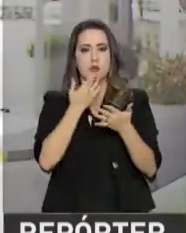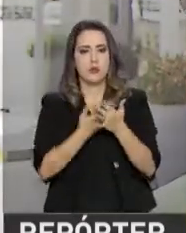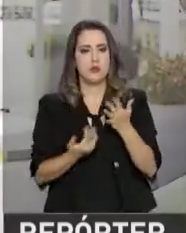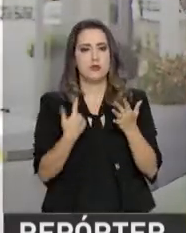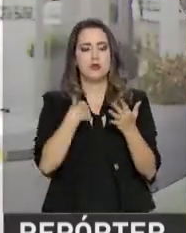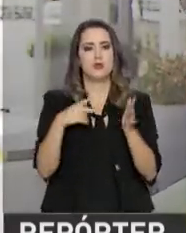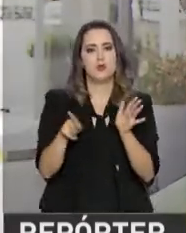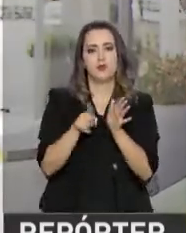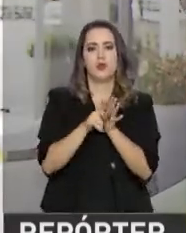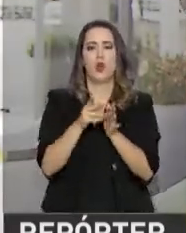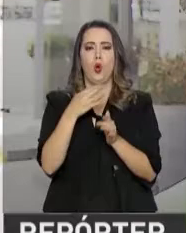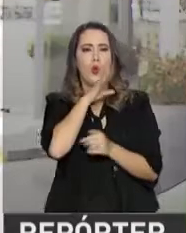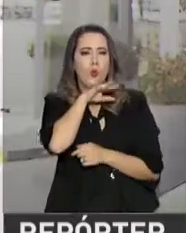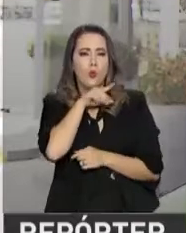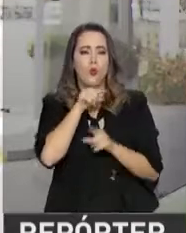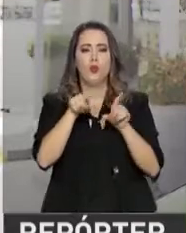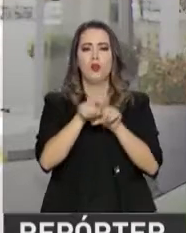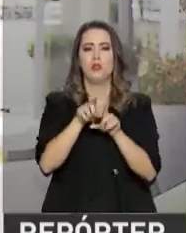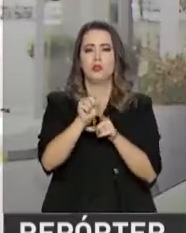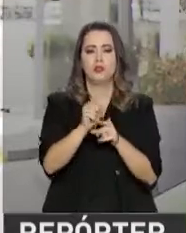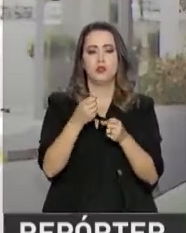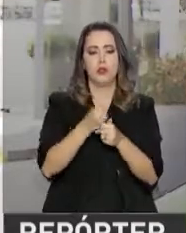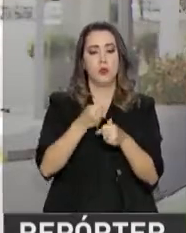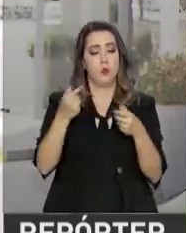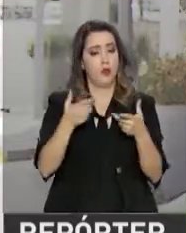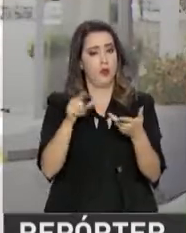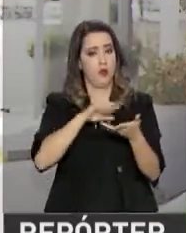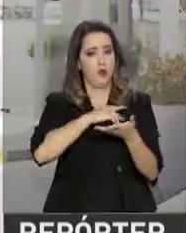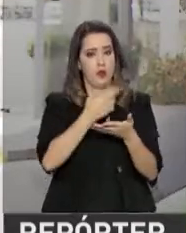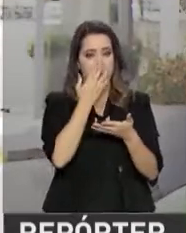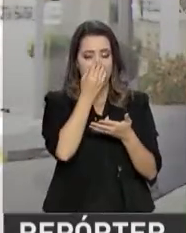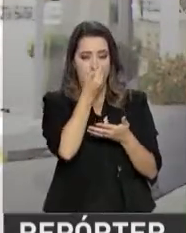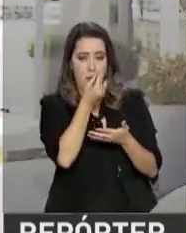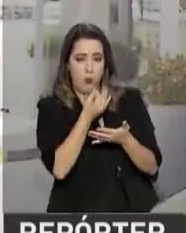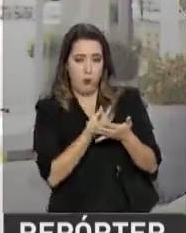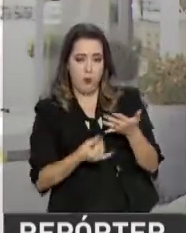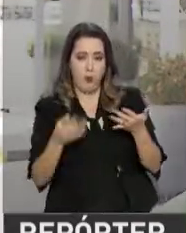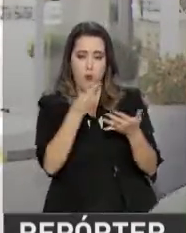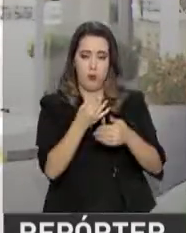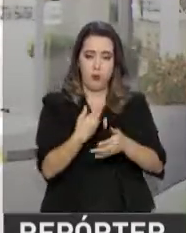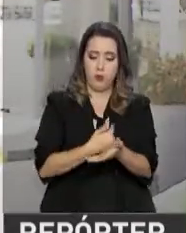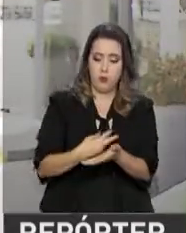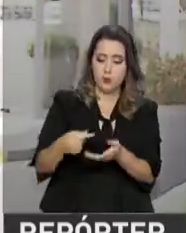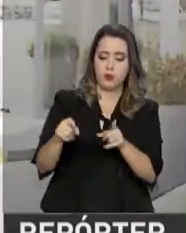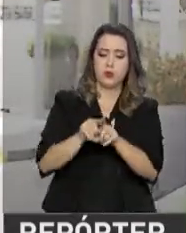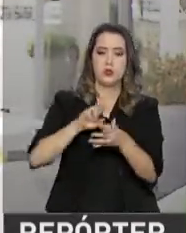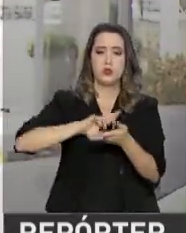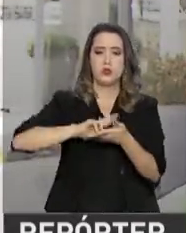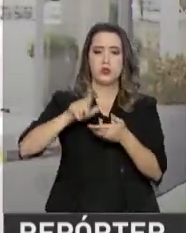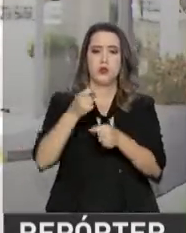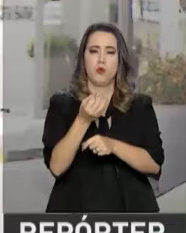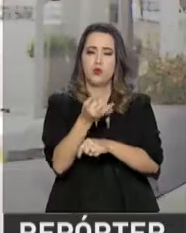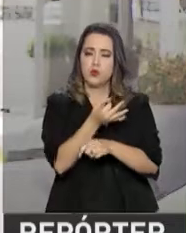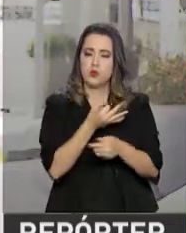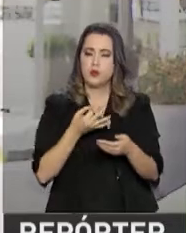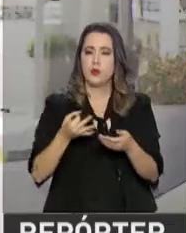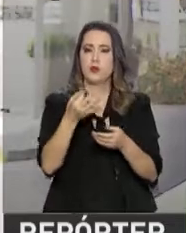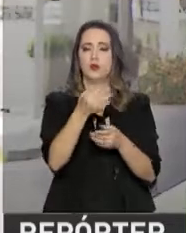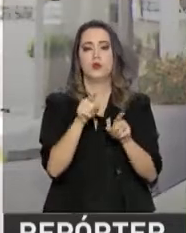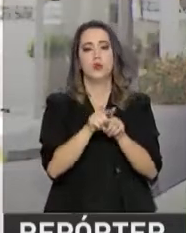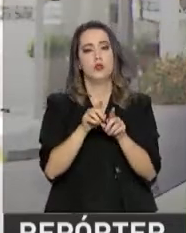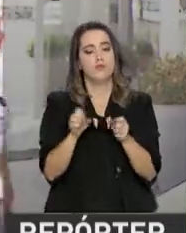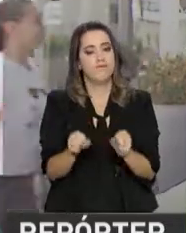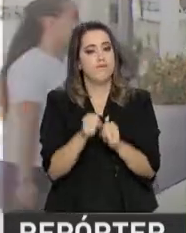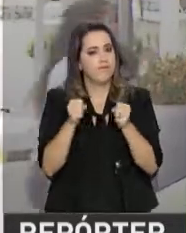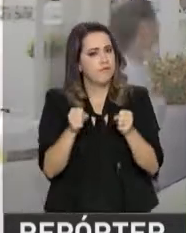fica tóxico para ela acaba explodindo e aí começa a correr hemoglobina livre os elementos da célula dada em massa que foi